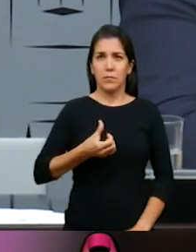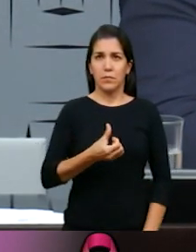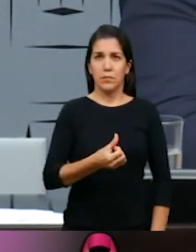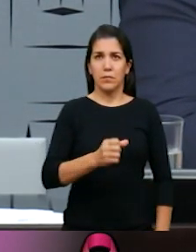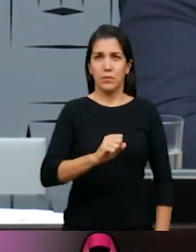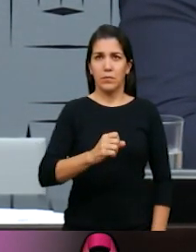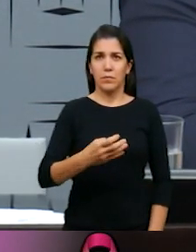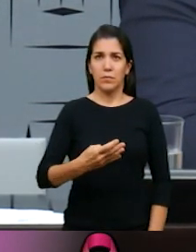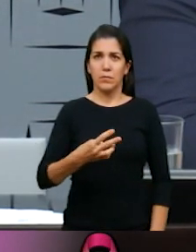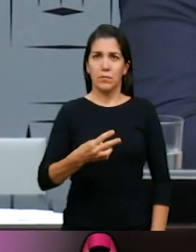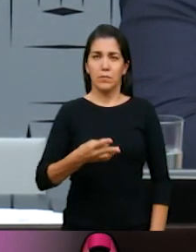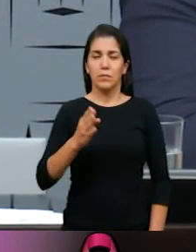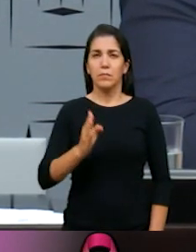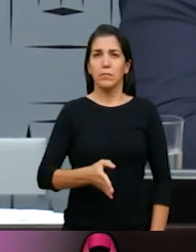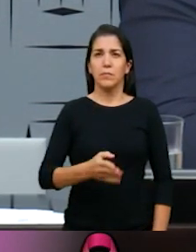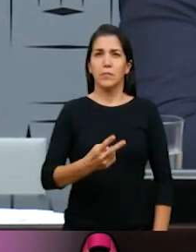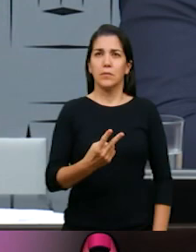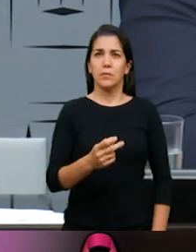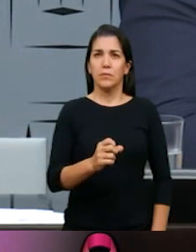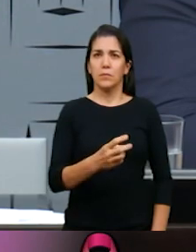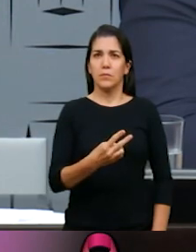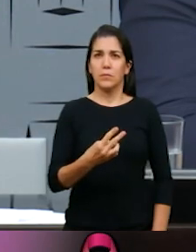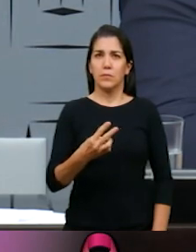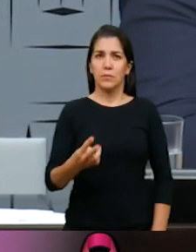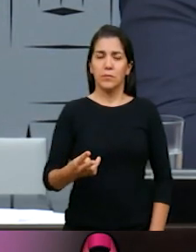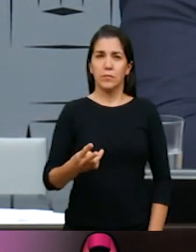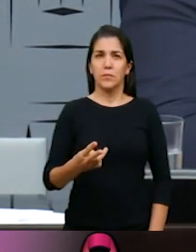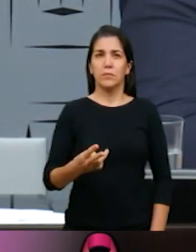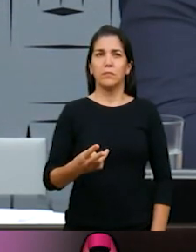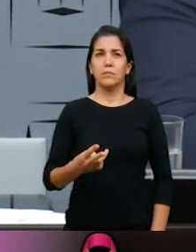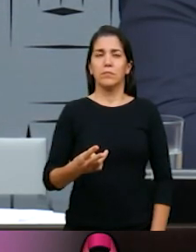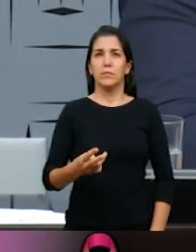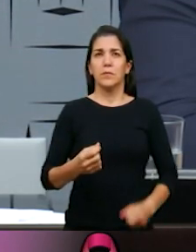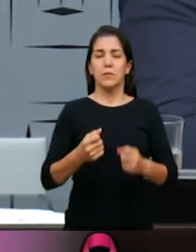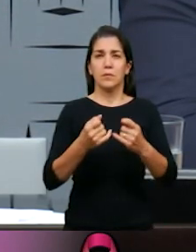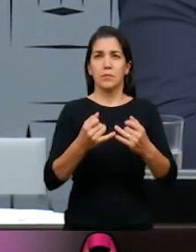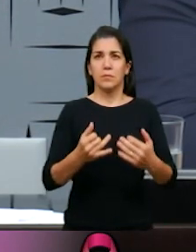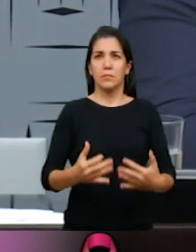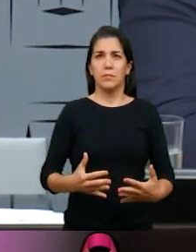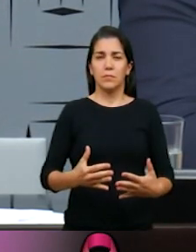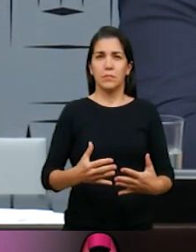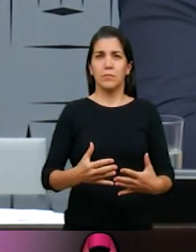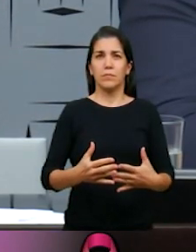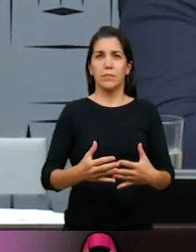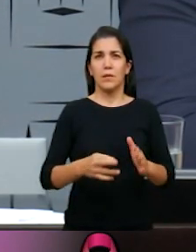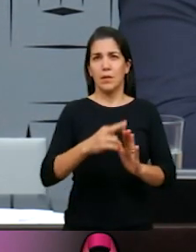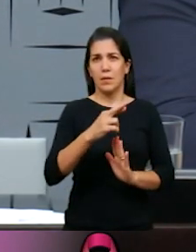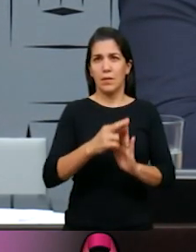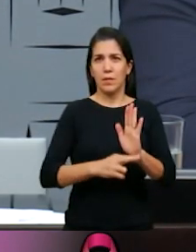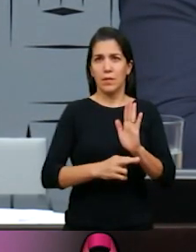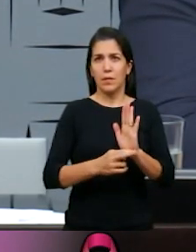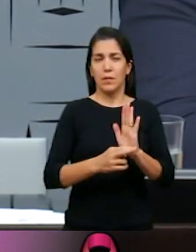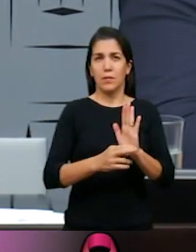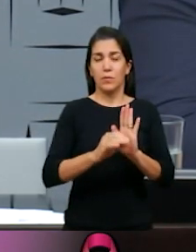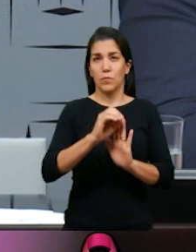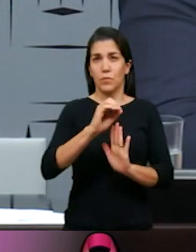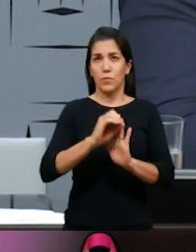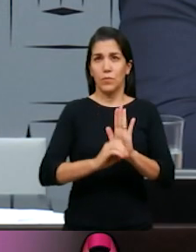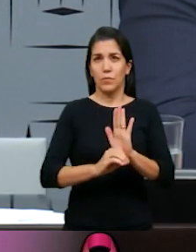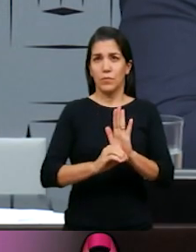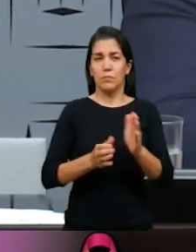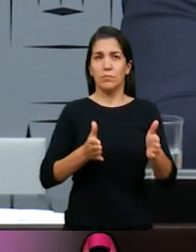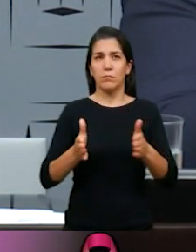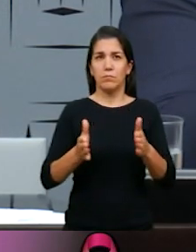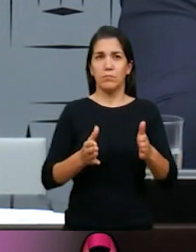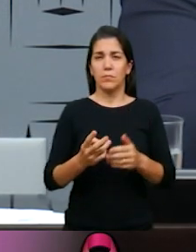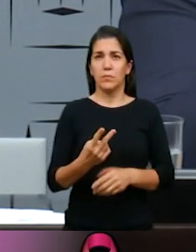8.643, de 4 de julho de 2023, que dispõe sobre as diretrizes orçamentárias para o